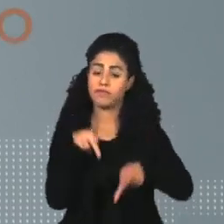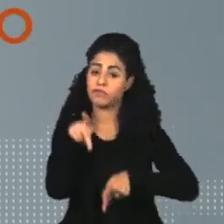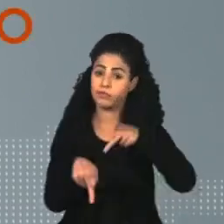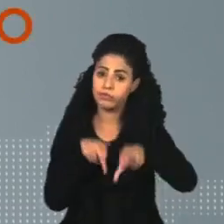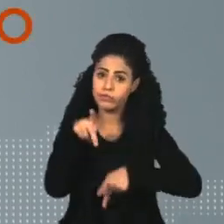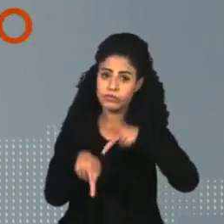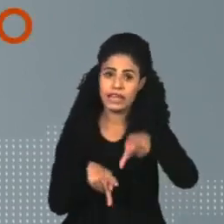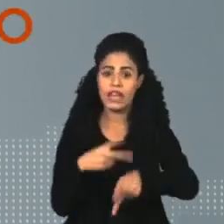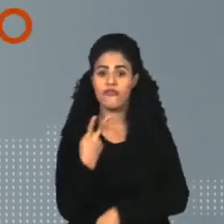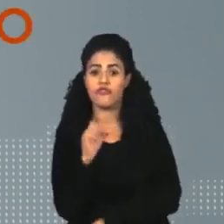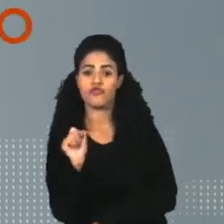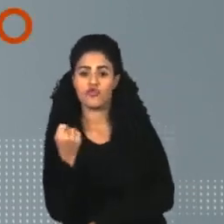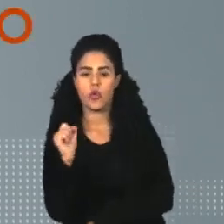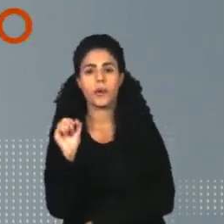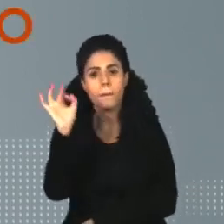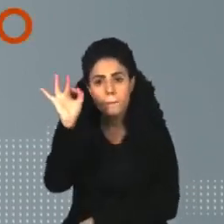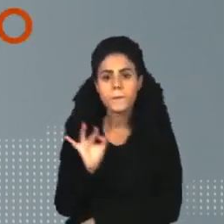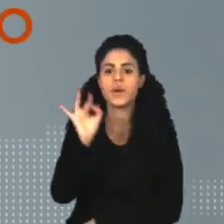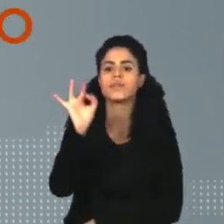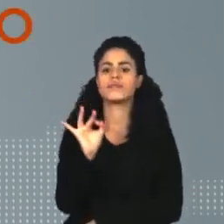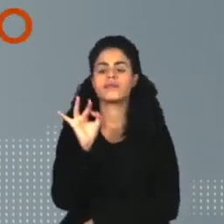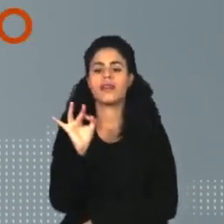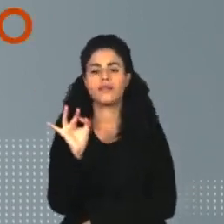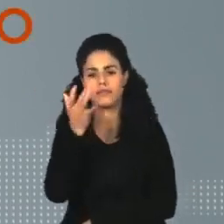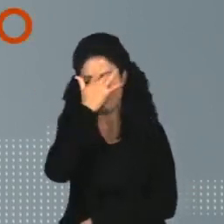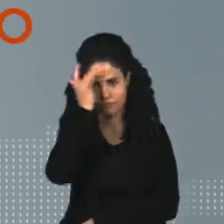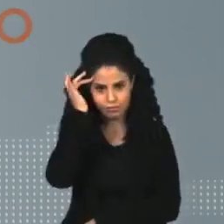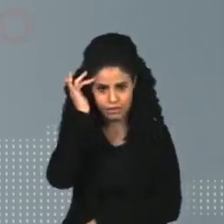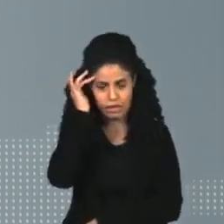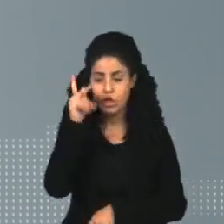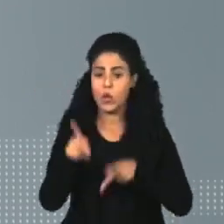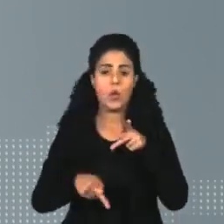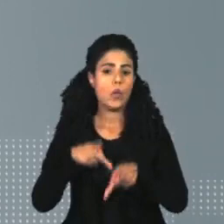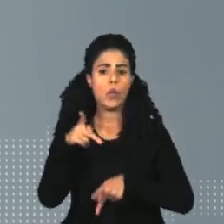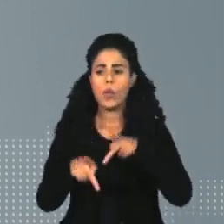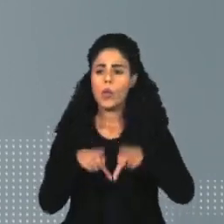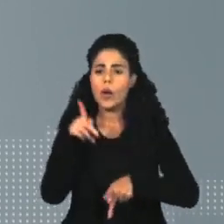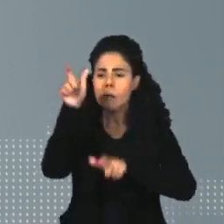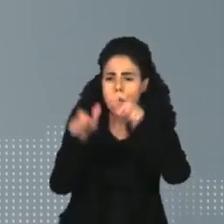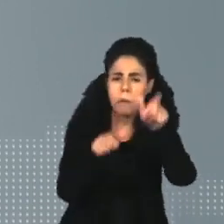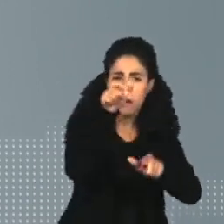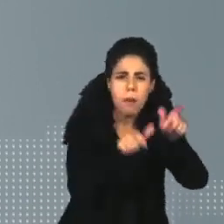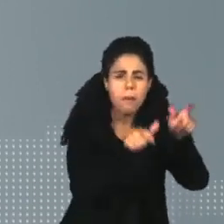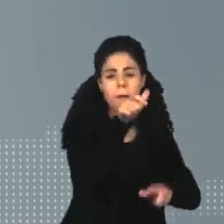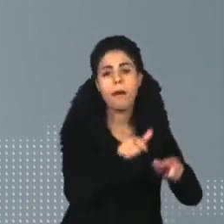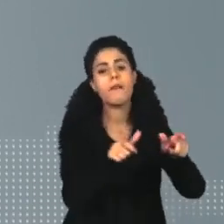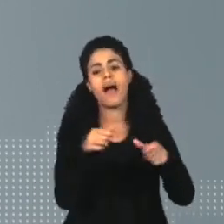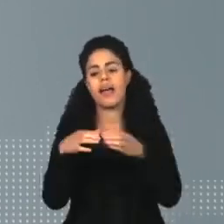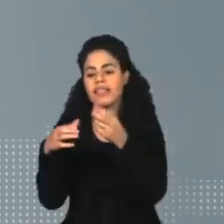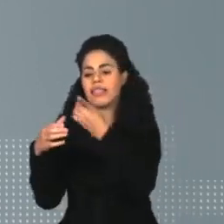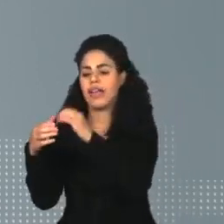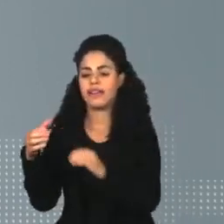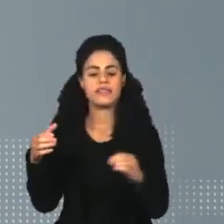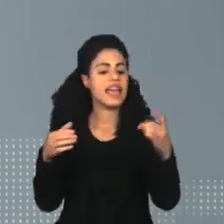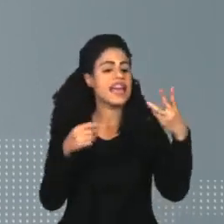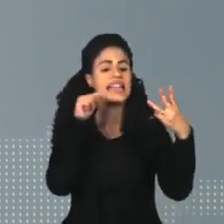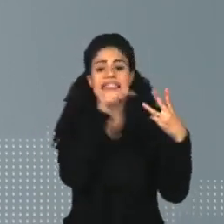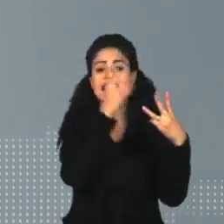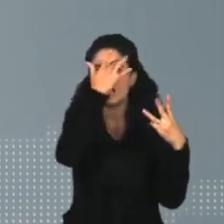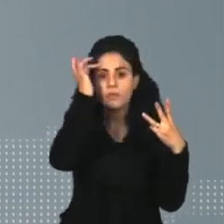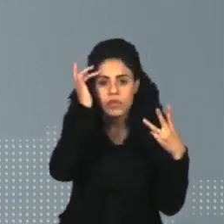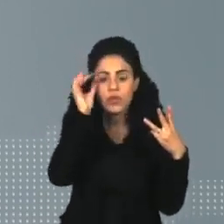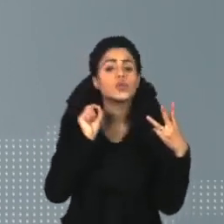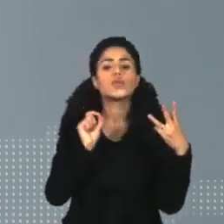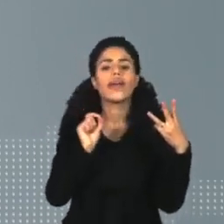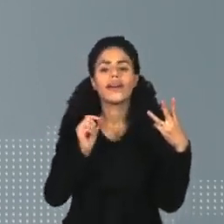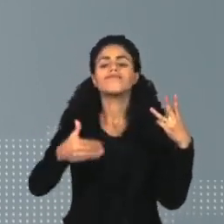para 28% da população. Ou seja, cerca de 3 em cada 10 brasileiros estão com